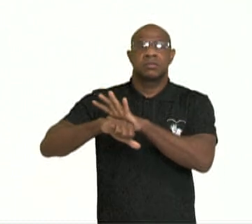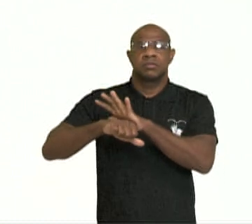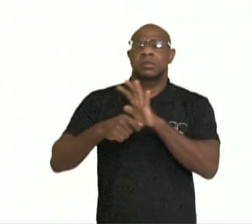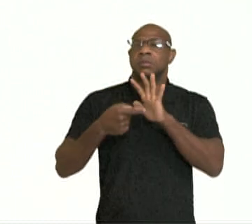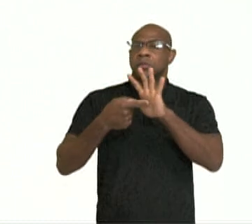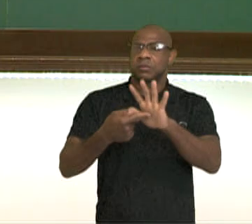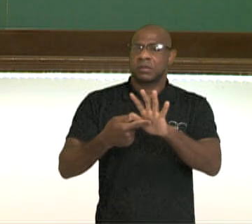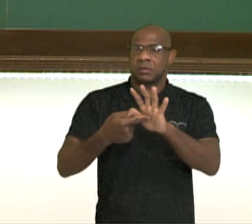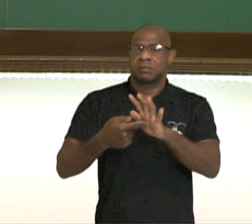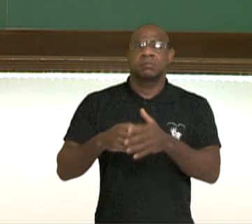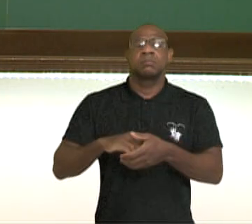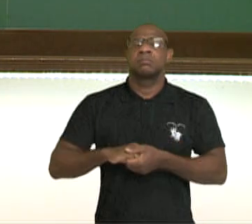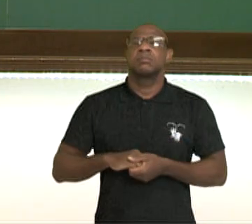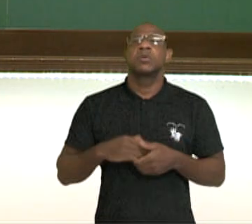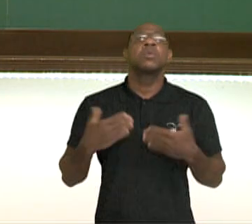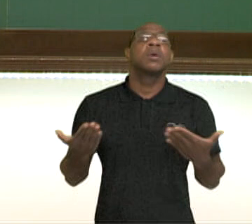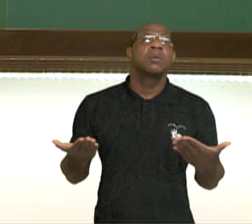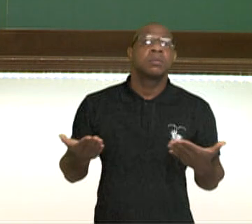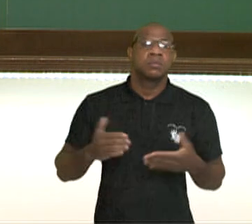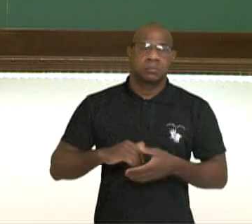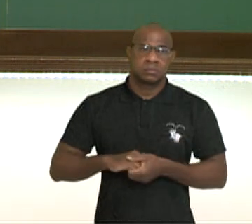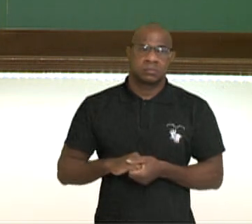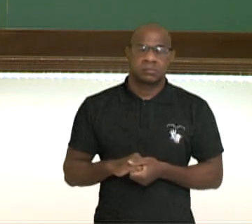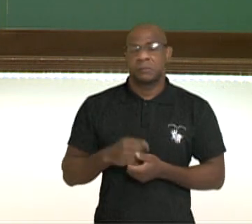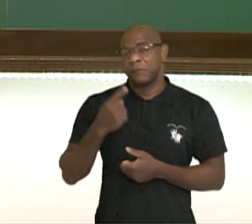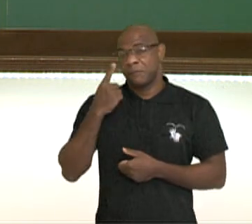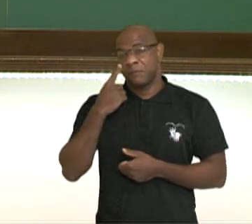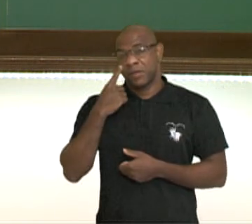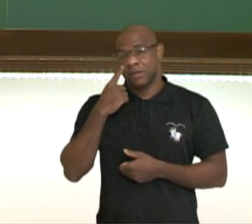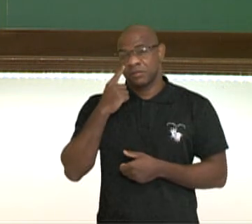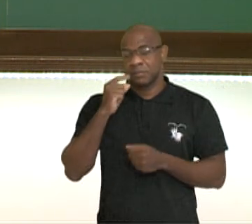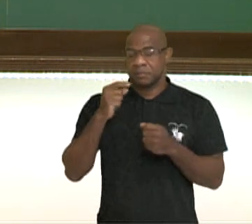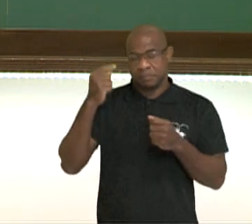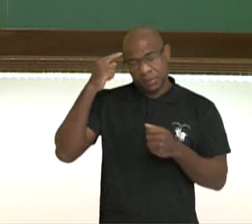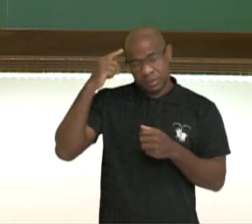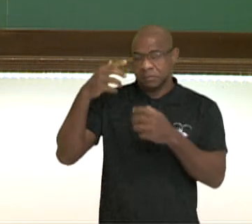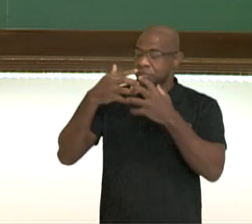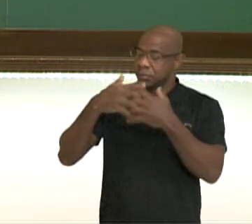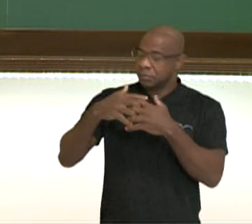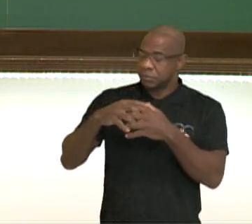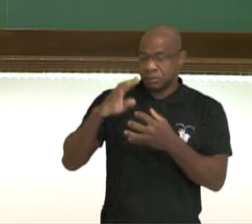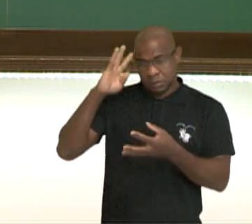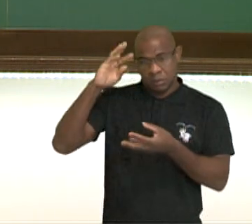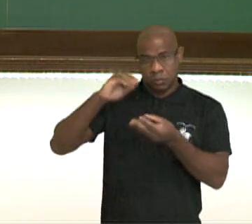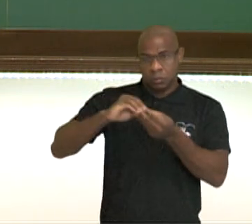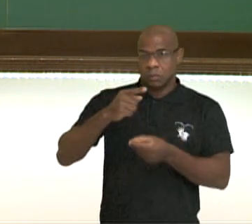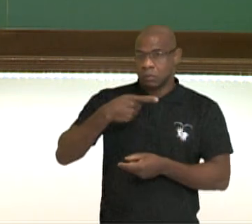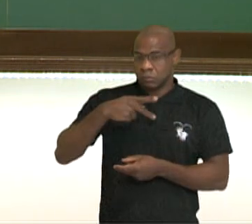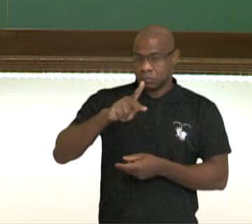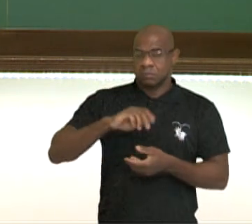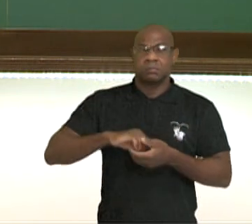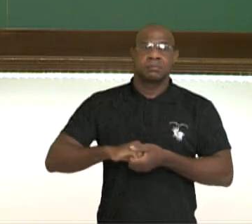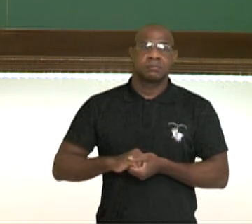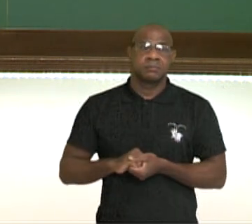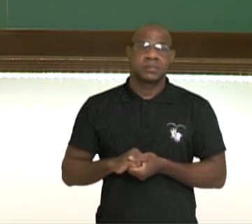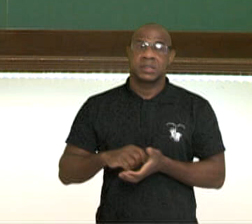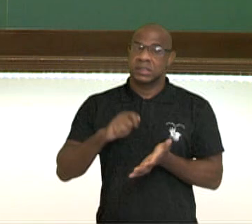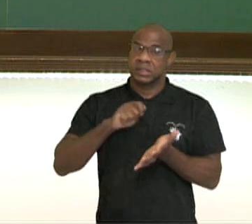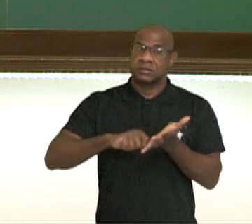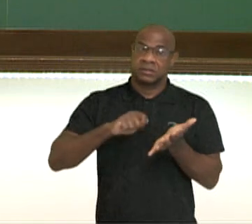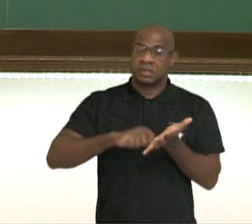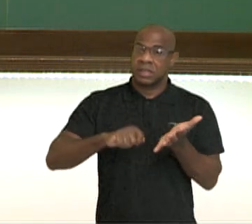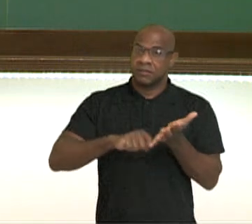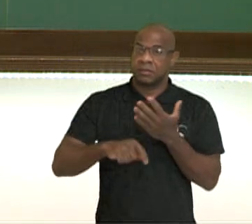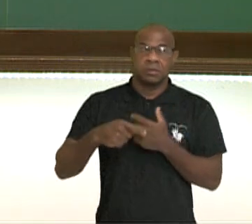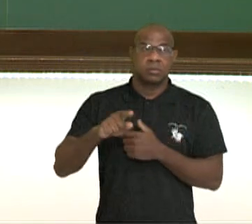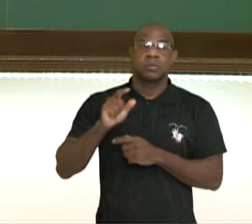qual aspecto negativo aí? Analise, reflita, chegue às suas conclusões. E ó, escreve com